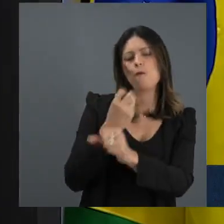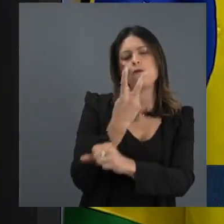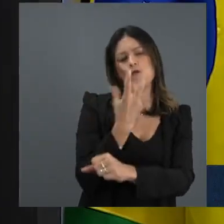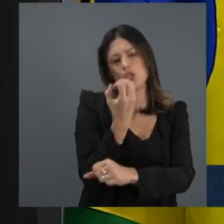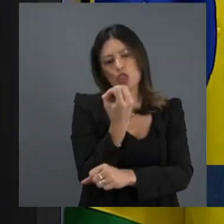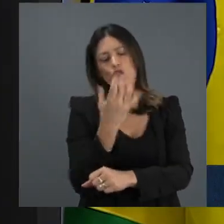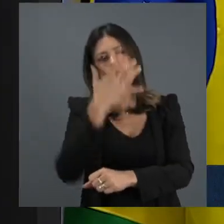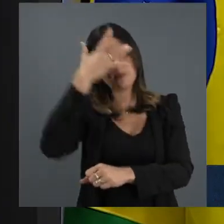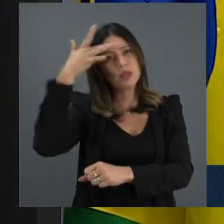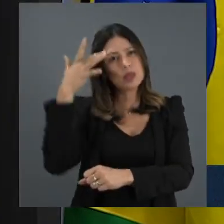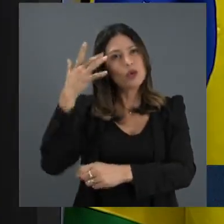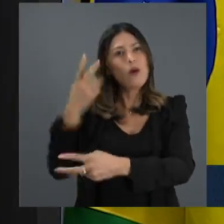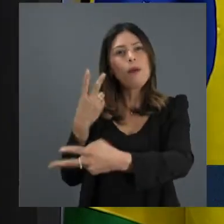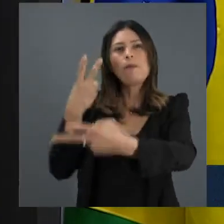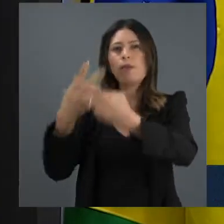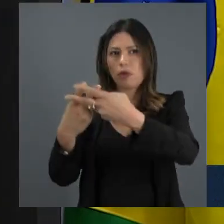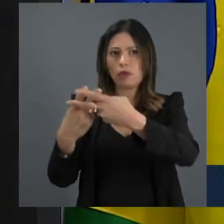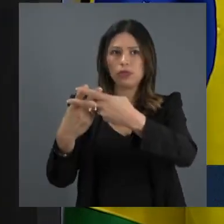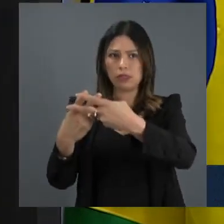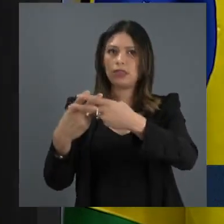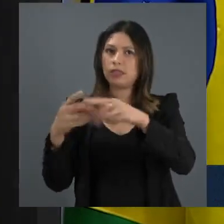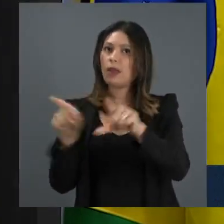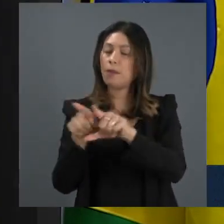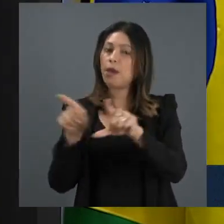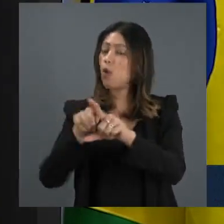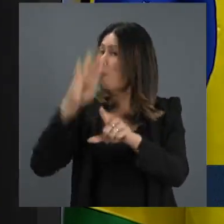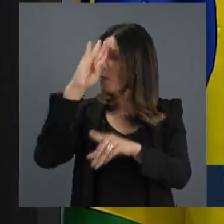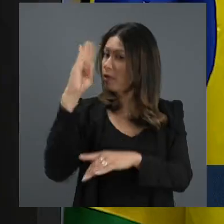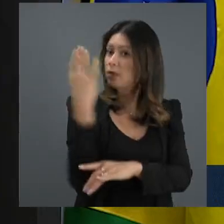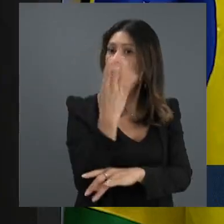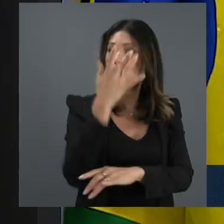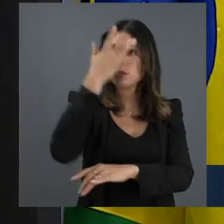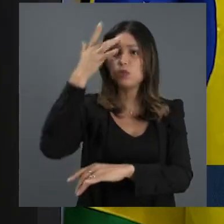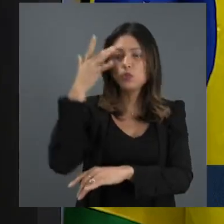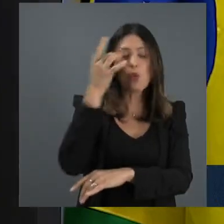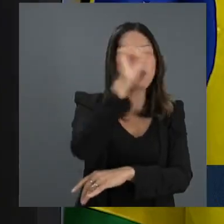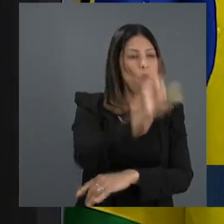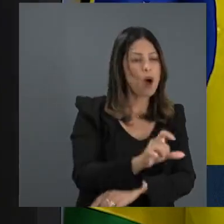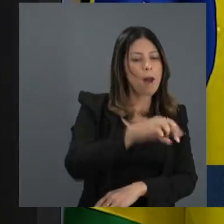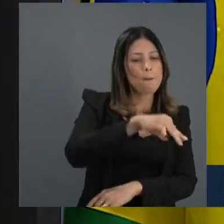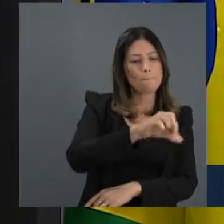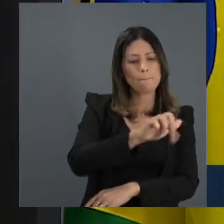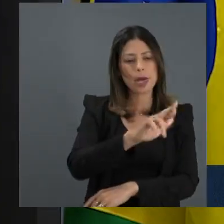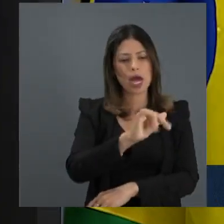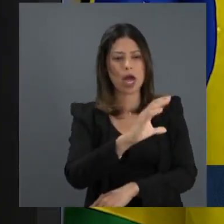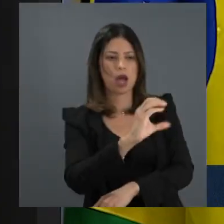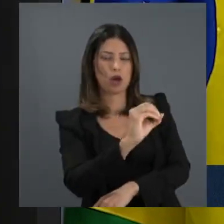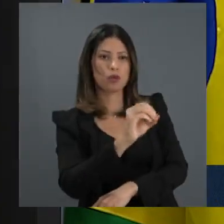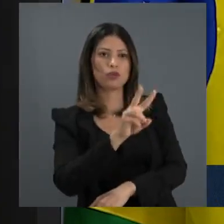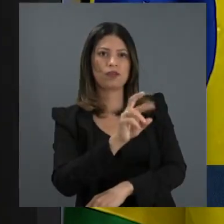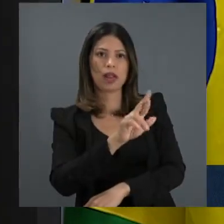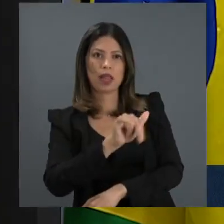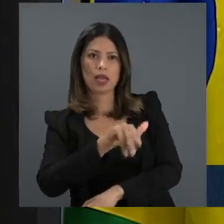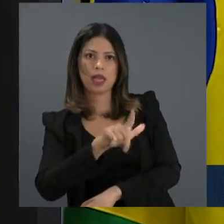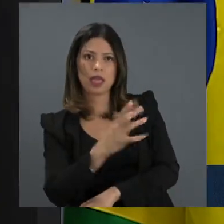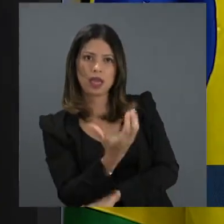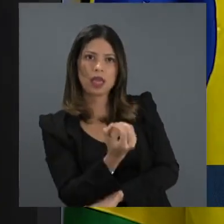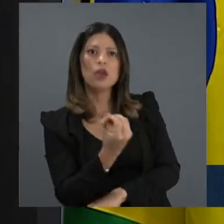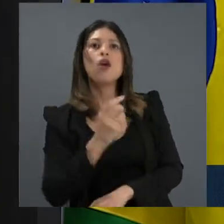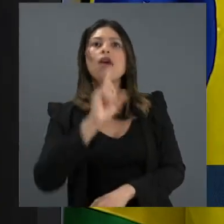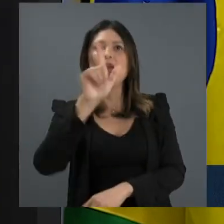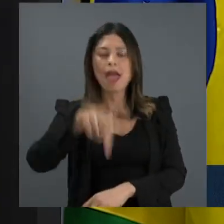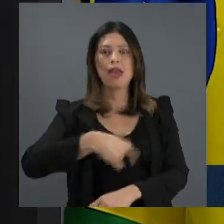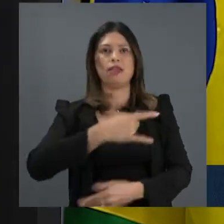presas, incluindo o principal operador do esquema, Marcos Valério, através de contratos superfaturados